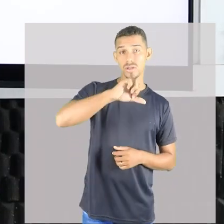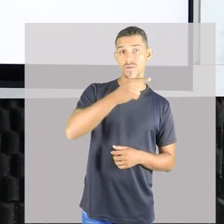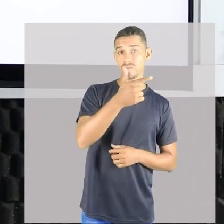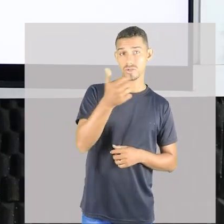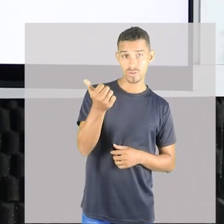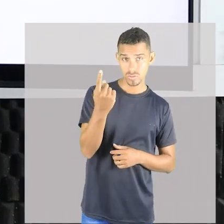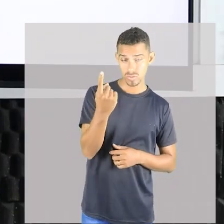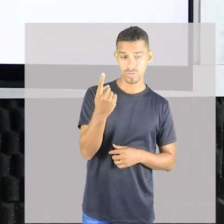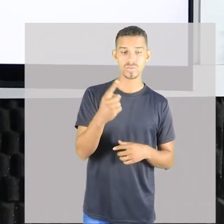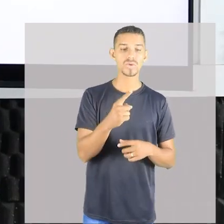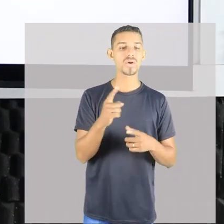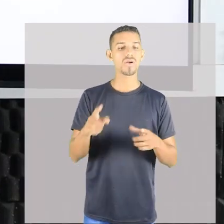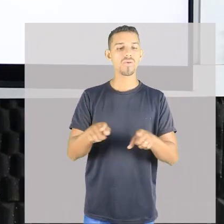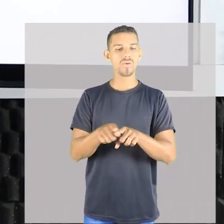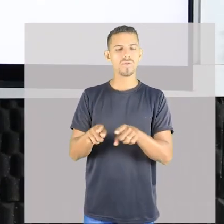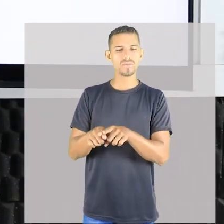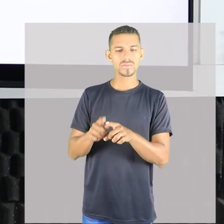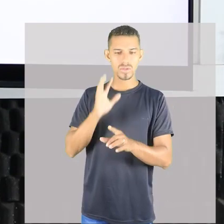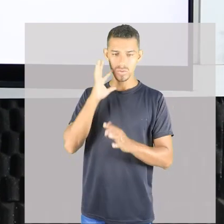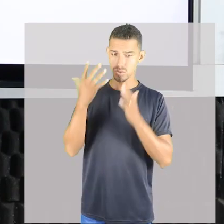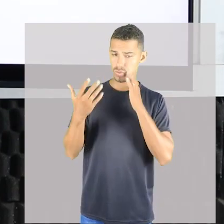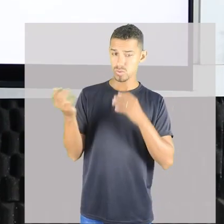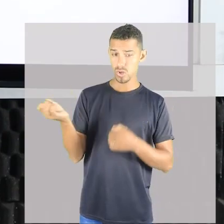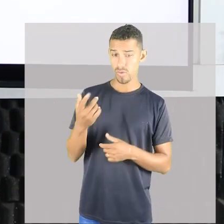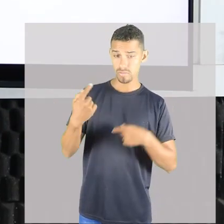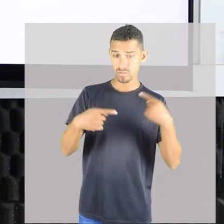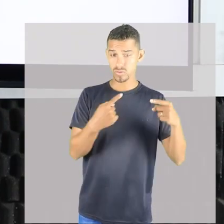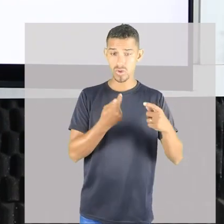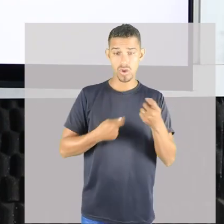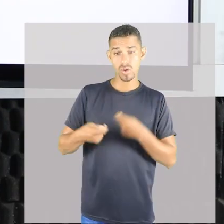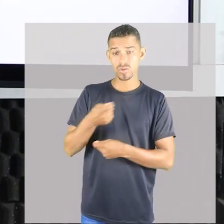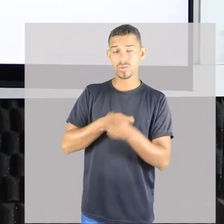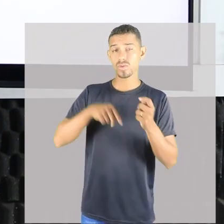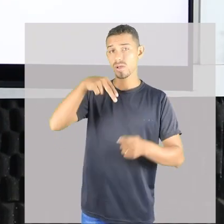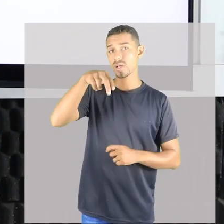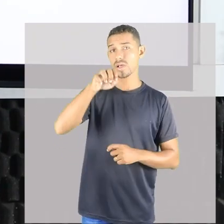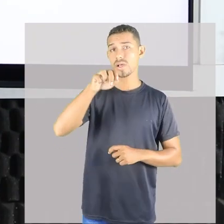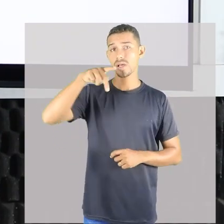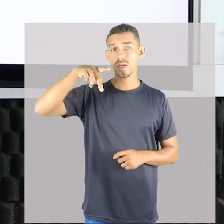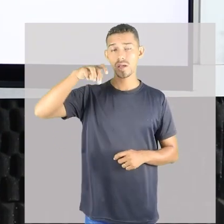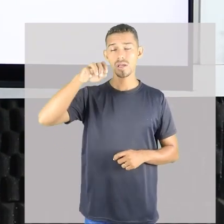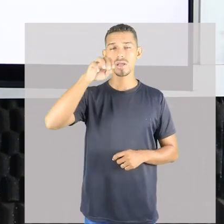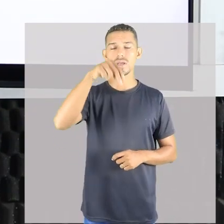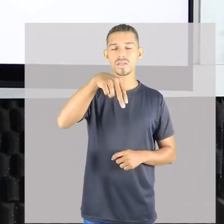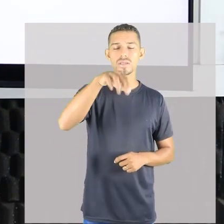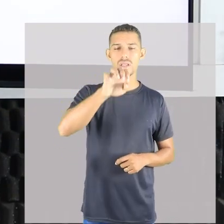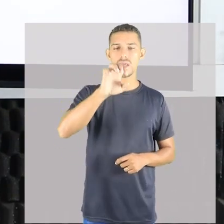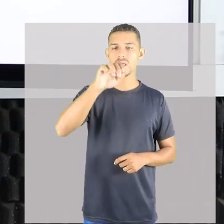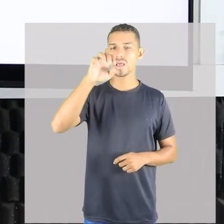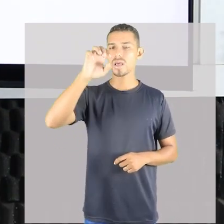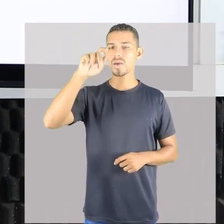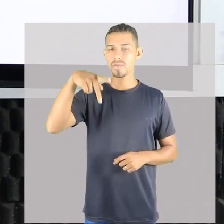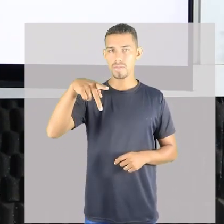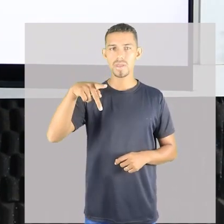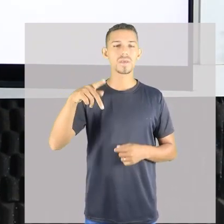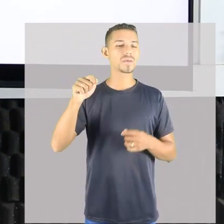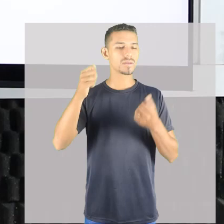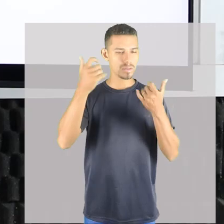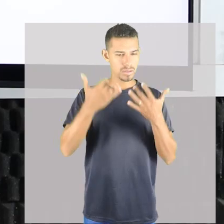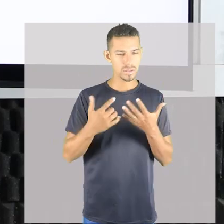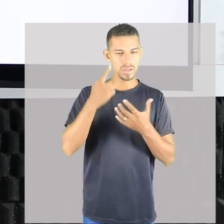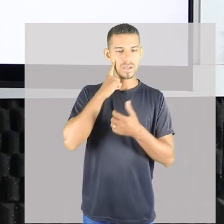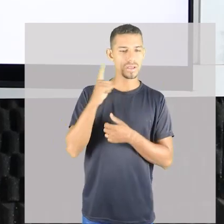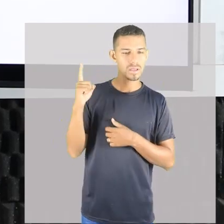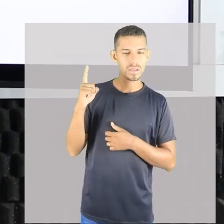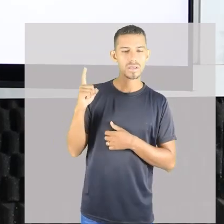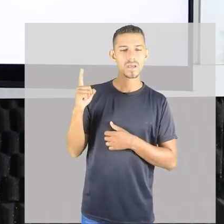política econômica, que eram medidas capitalistas provisórias para estimular a economia estagnada pela guerra civil. Então, olha só,